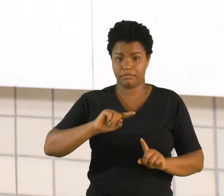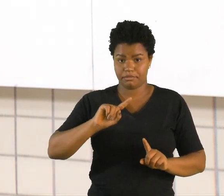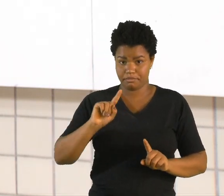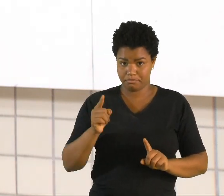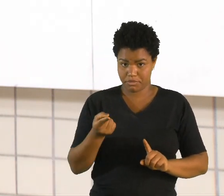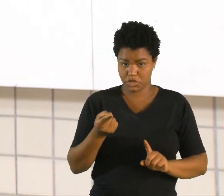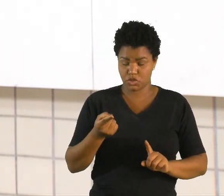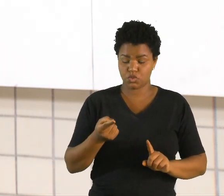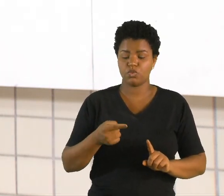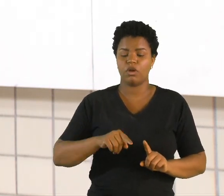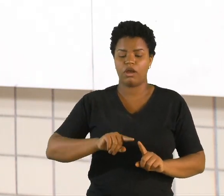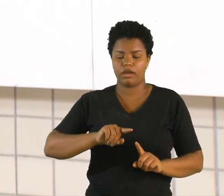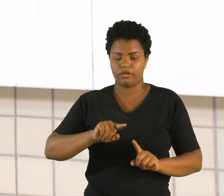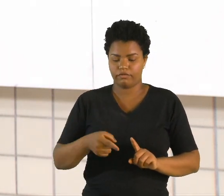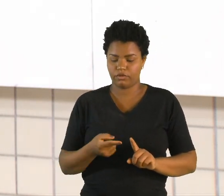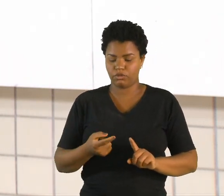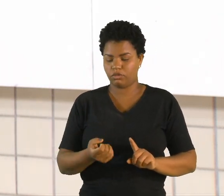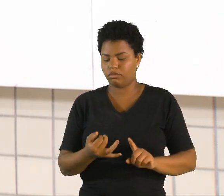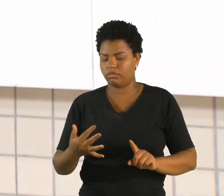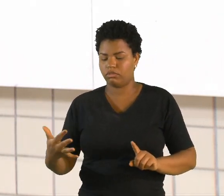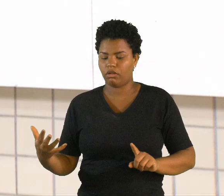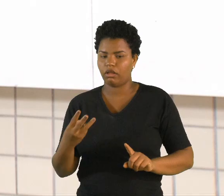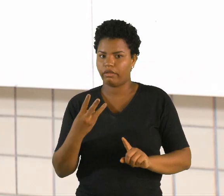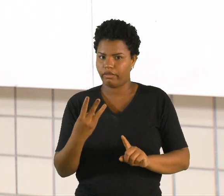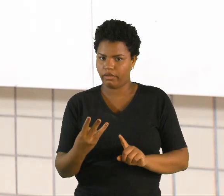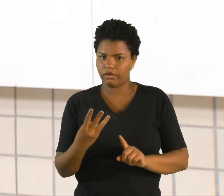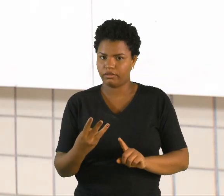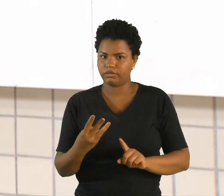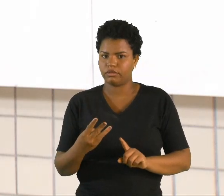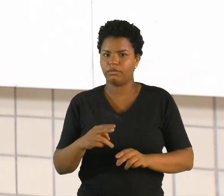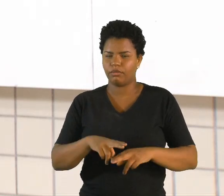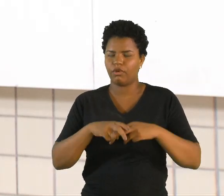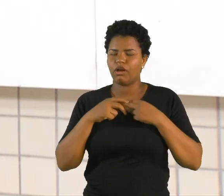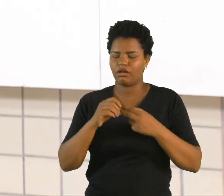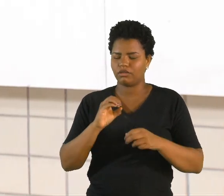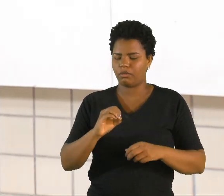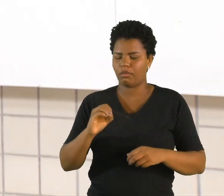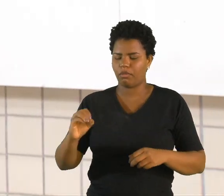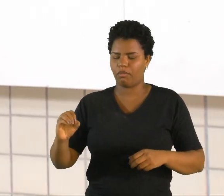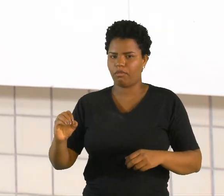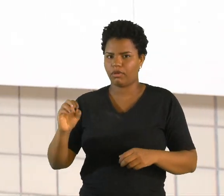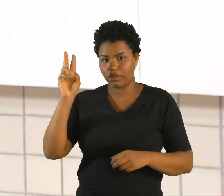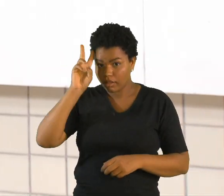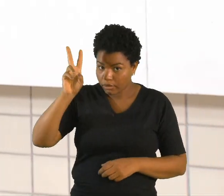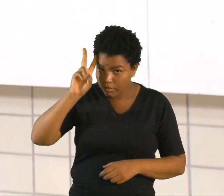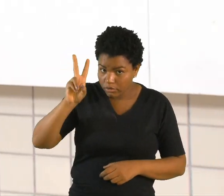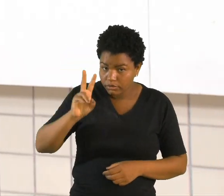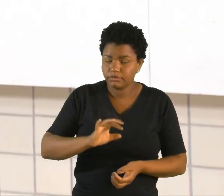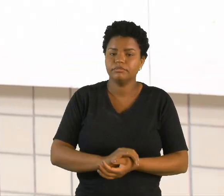números após a vírgula, por conta da quantidade de zeros. Lembrou? Pois é. Olha